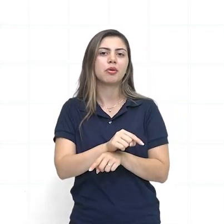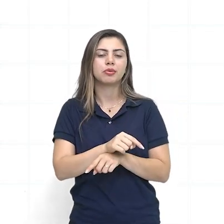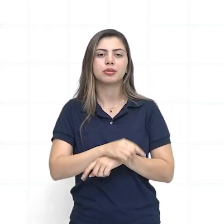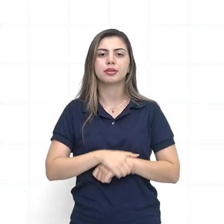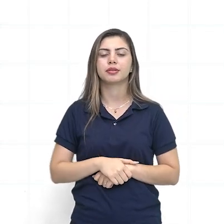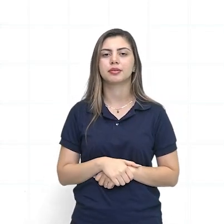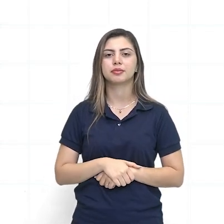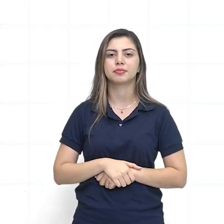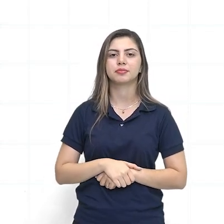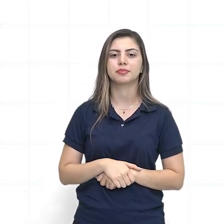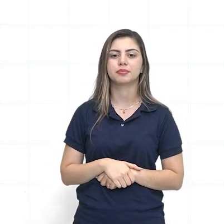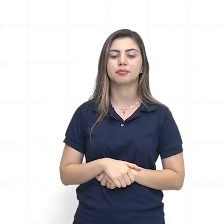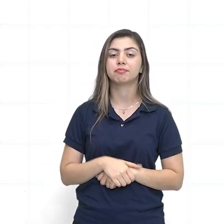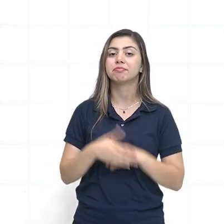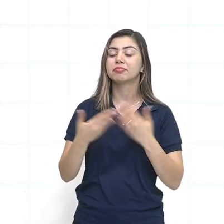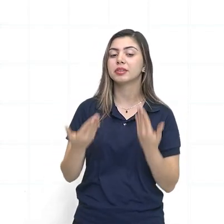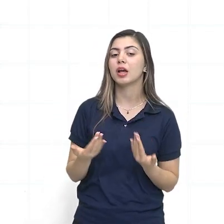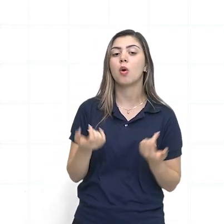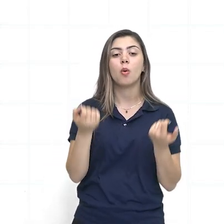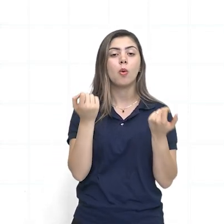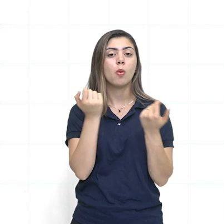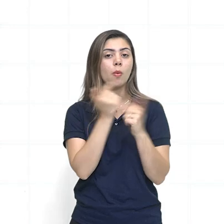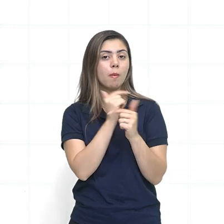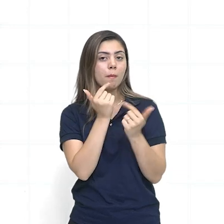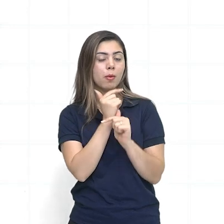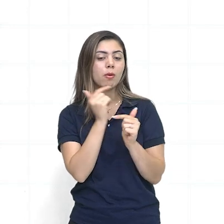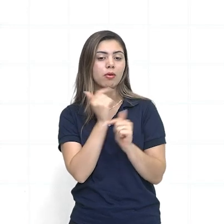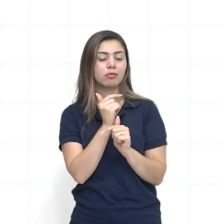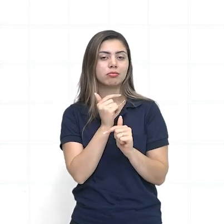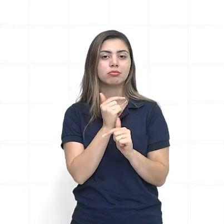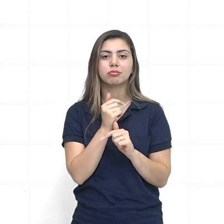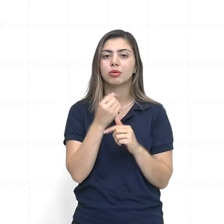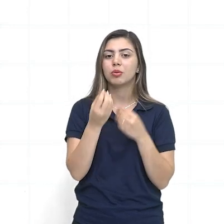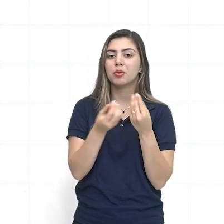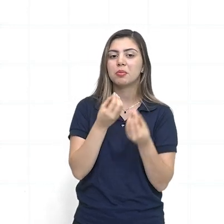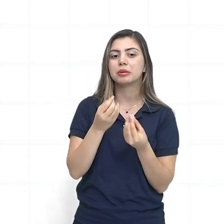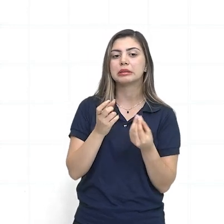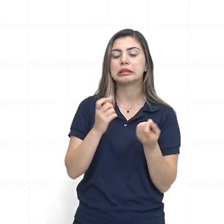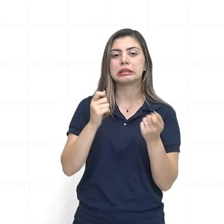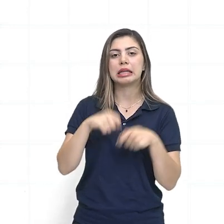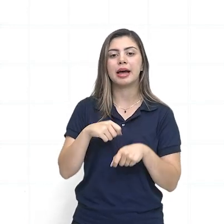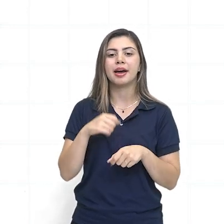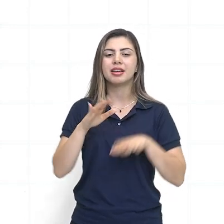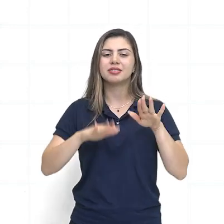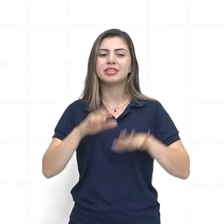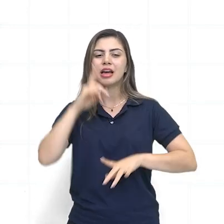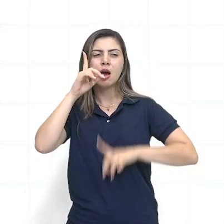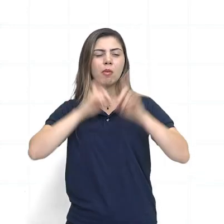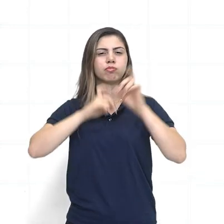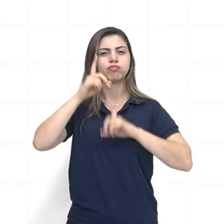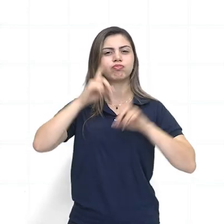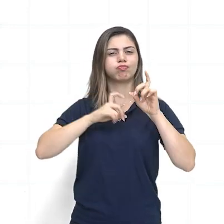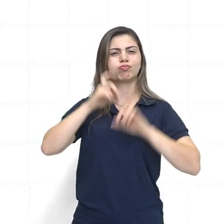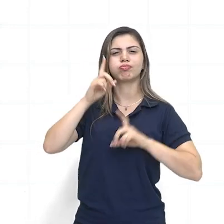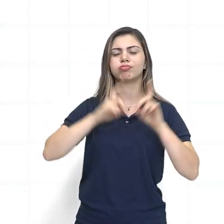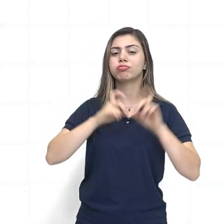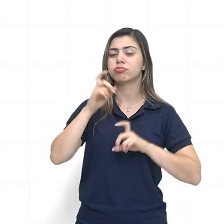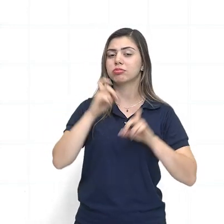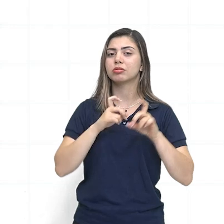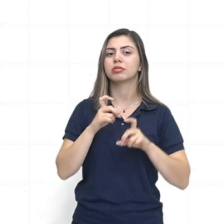Justamente. O humor também, ele é reforçado pelas expressões exageradas